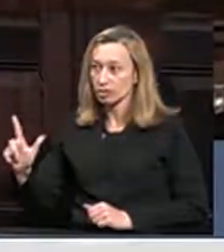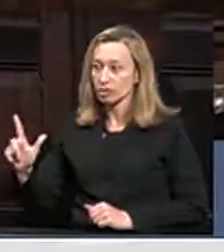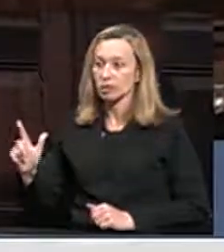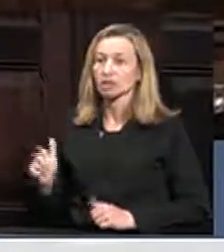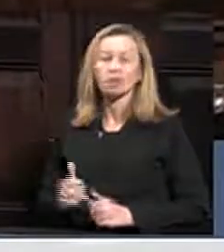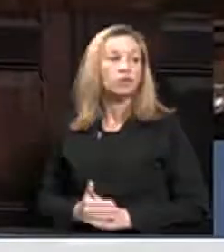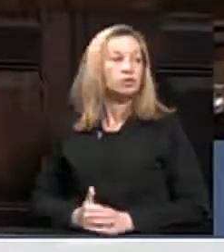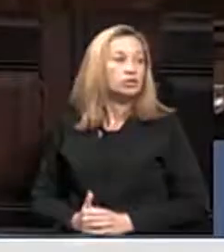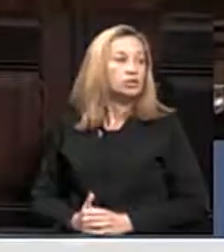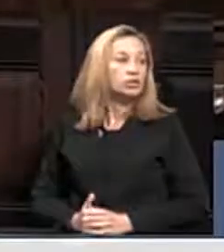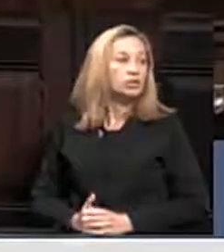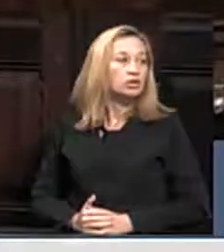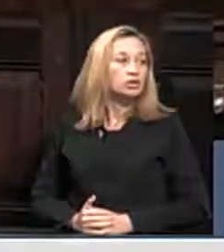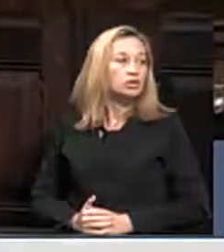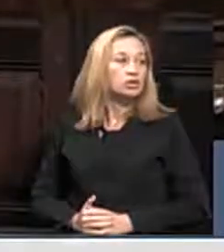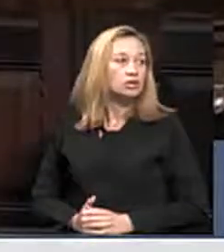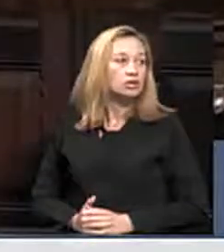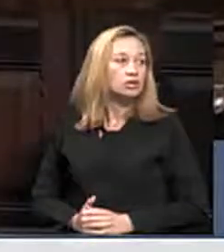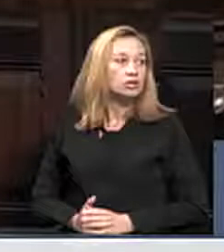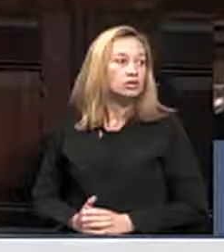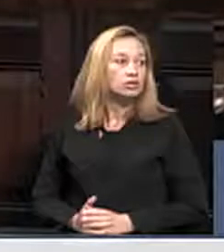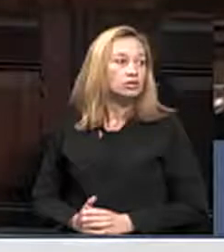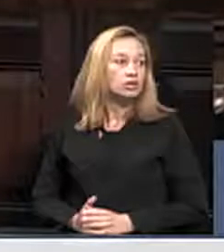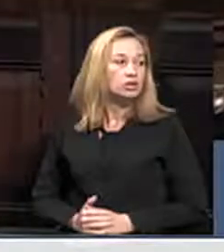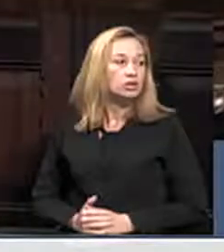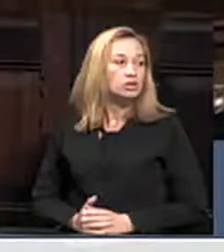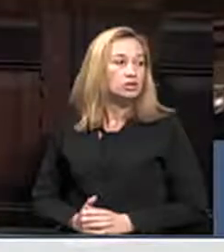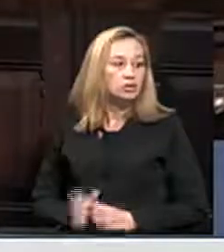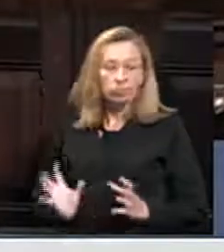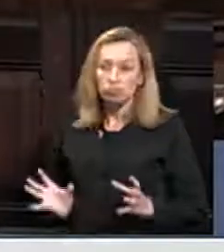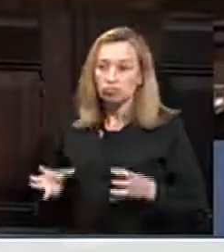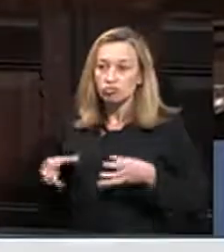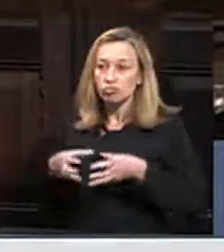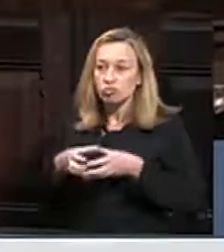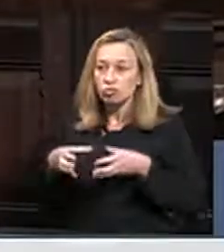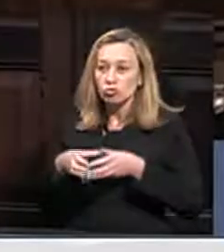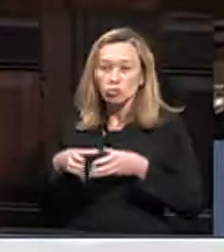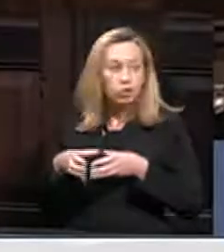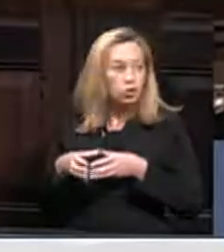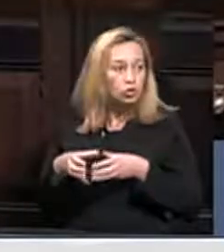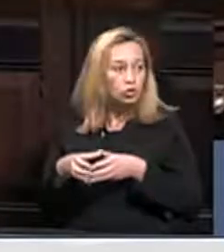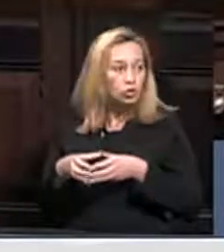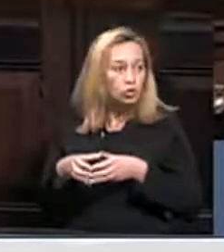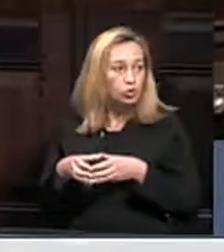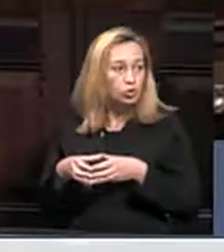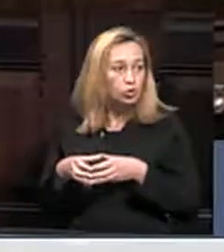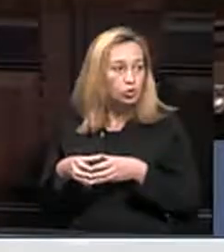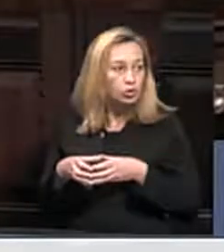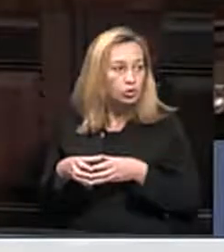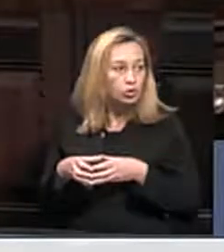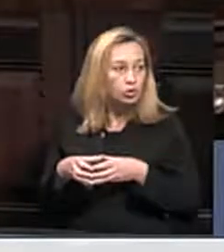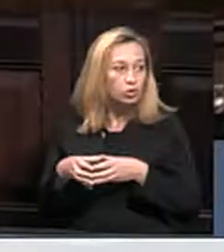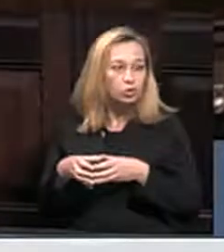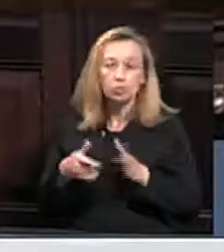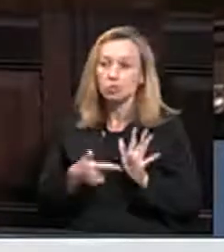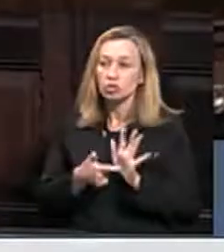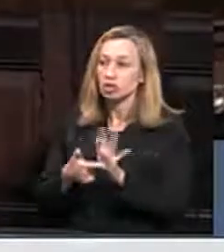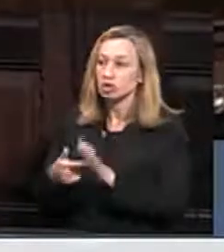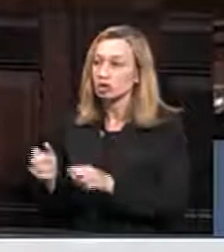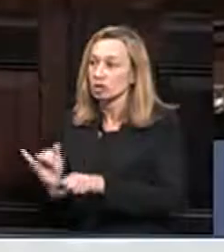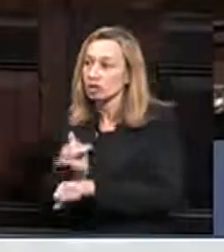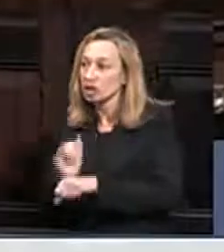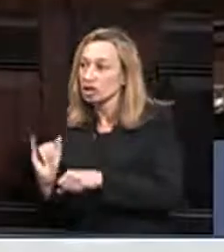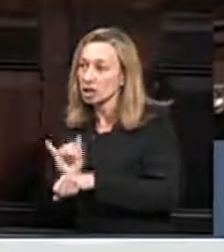Devia ter batido chapa o grupo do Tasso com quem fosse o adversário,